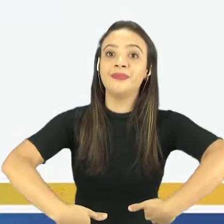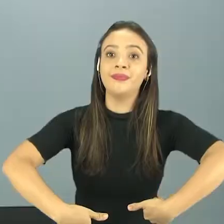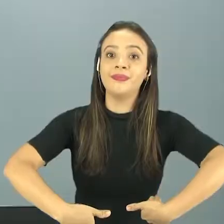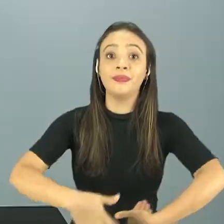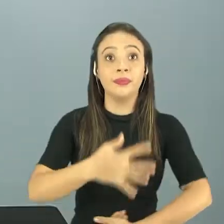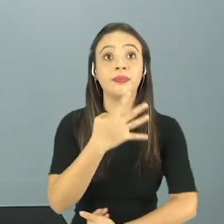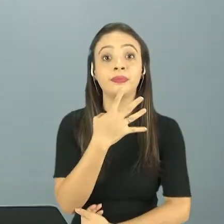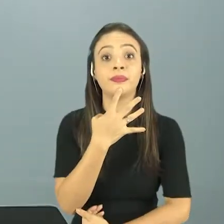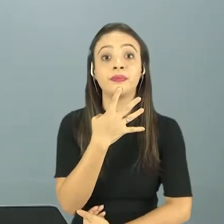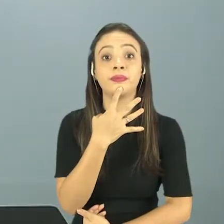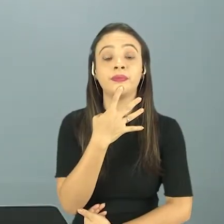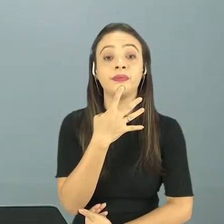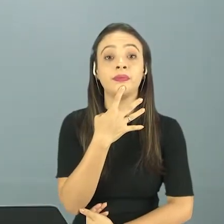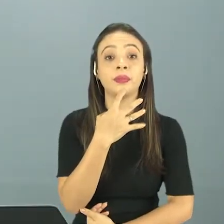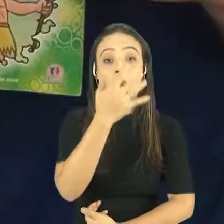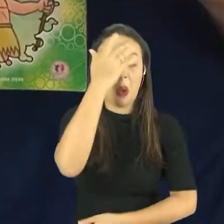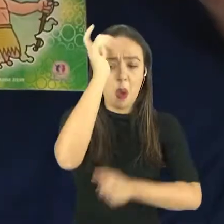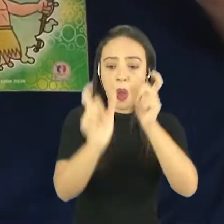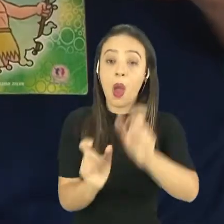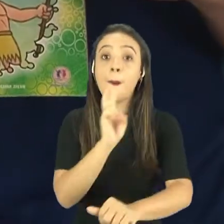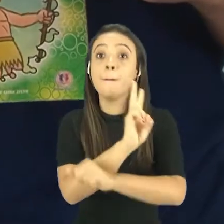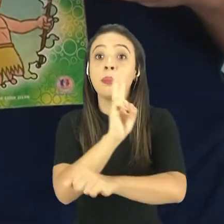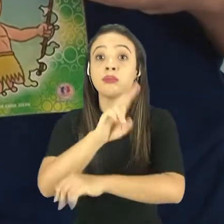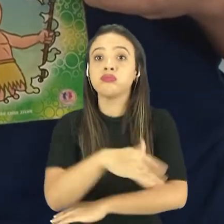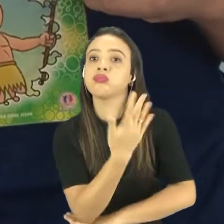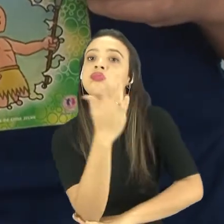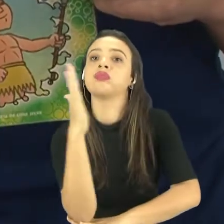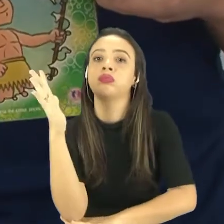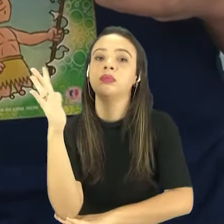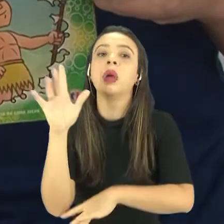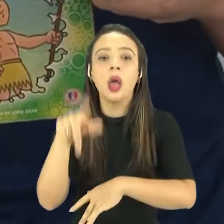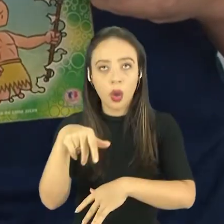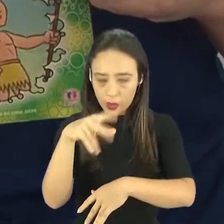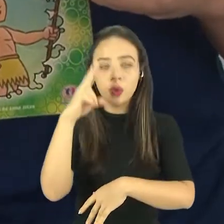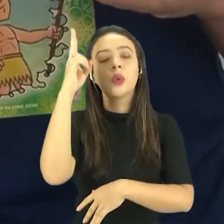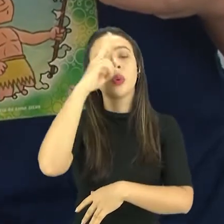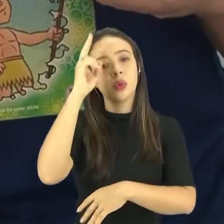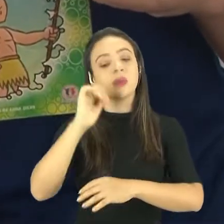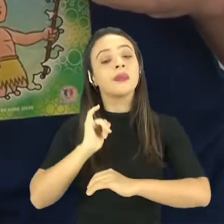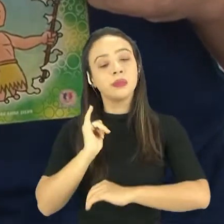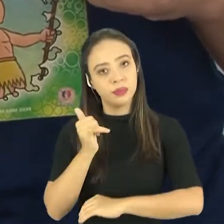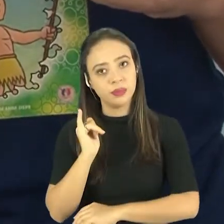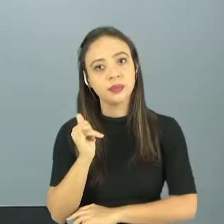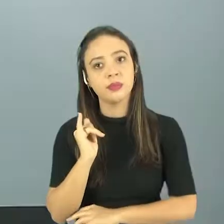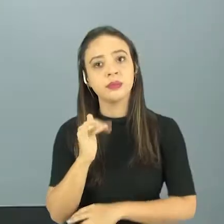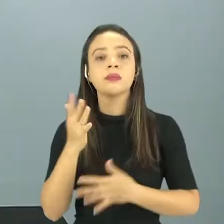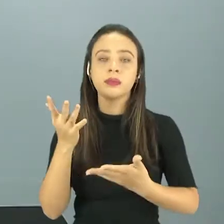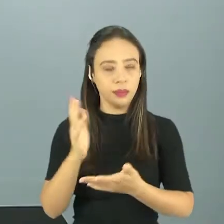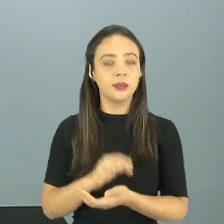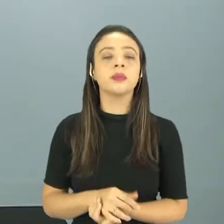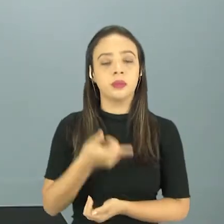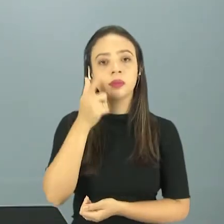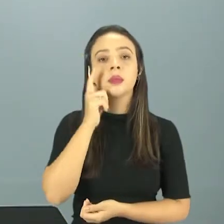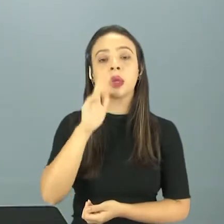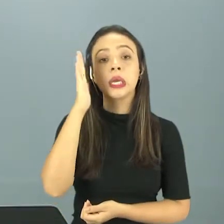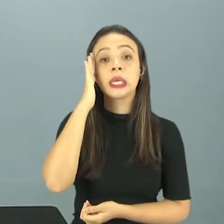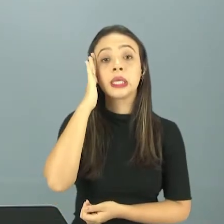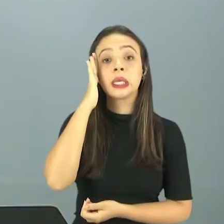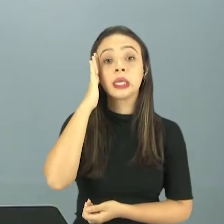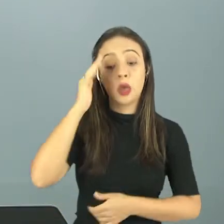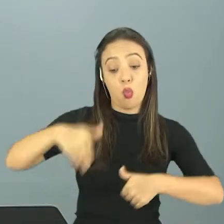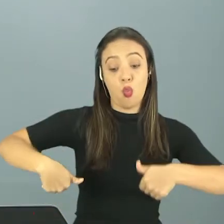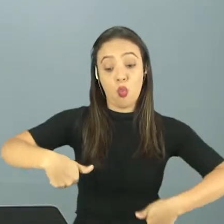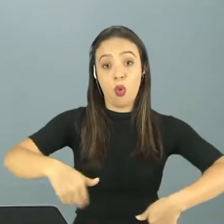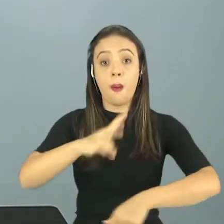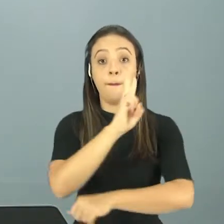Nós conhecemos como um personagem que protege a floresta, né? Então, é uma história que é passada, a gente entende que é um personagem que vai proteger a